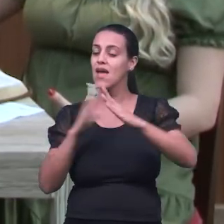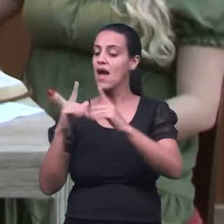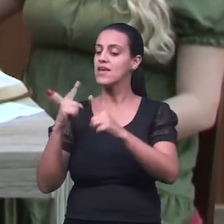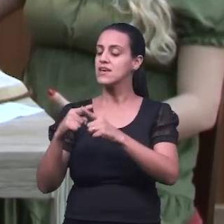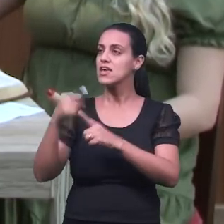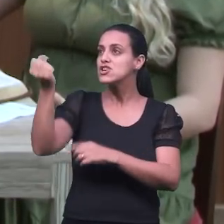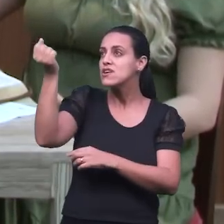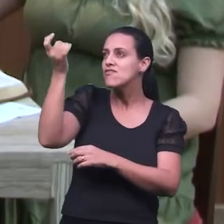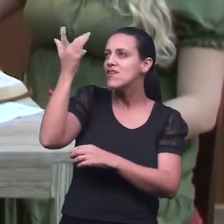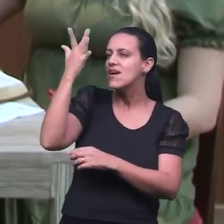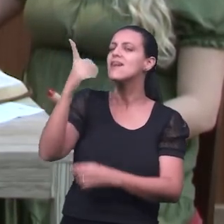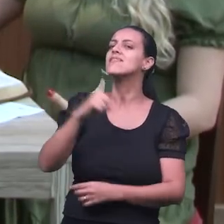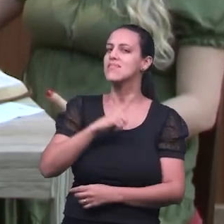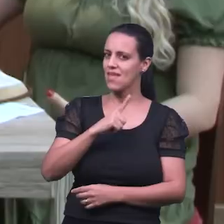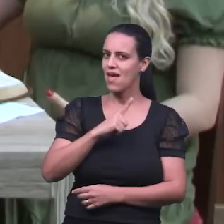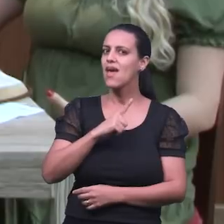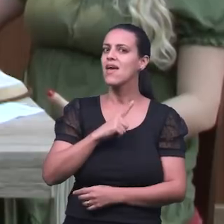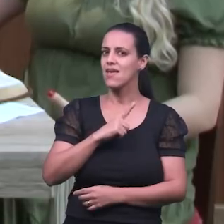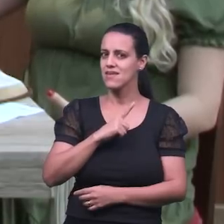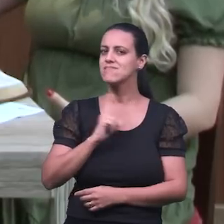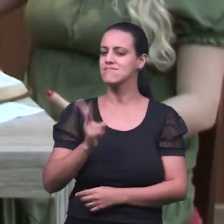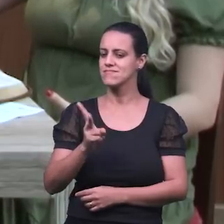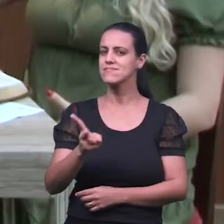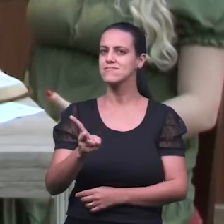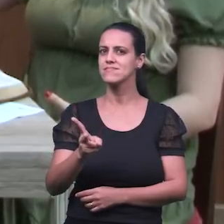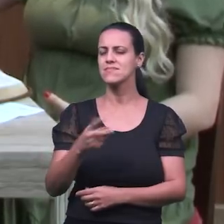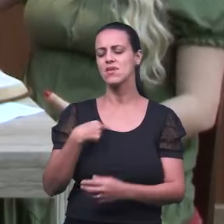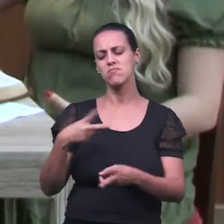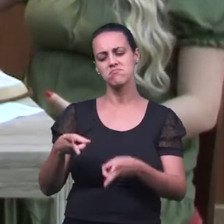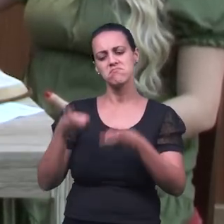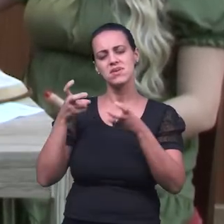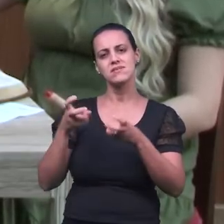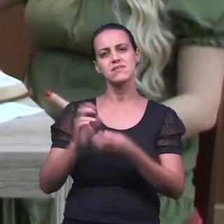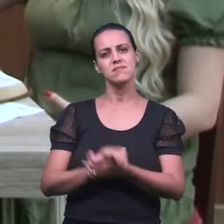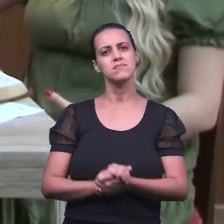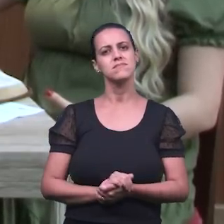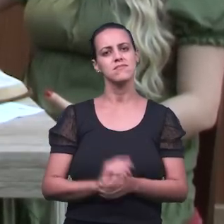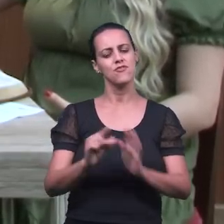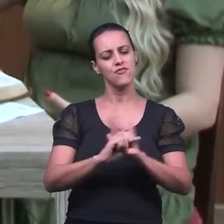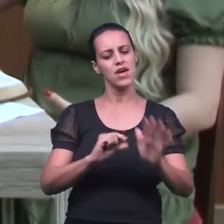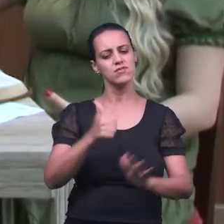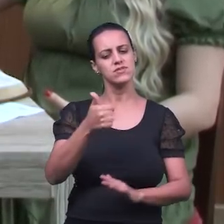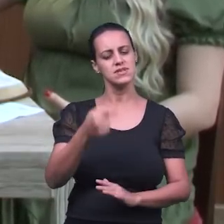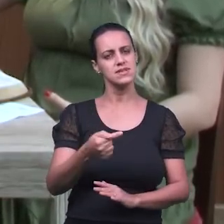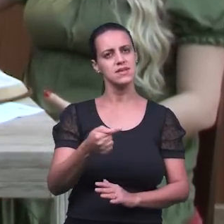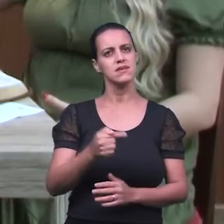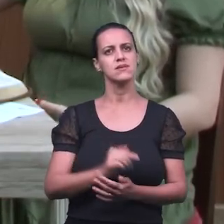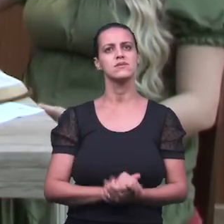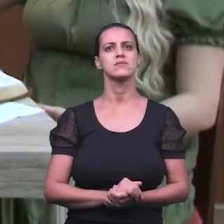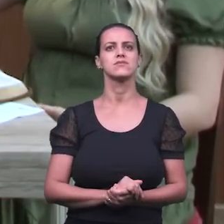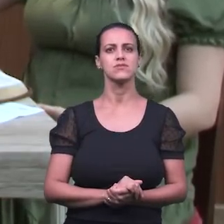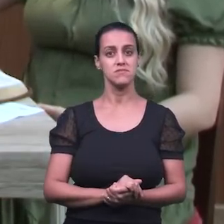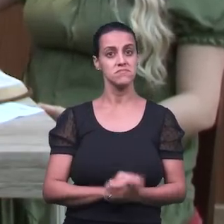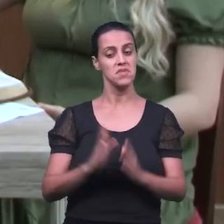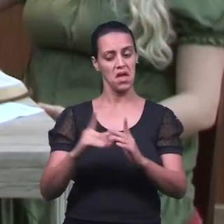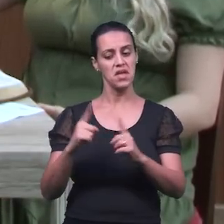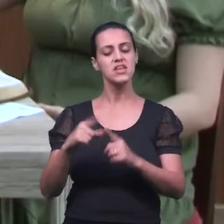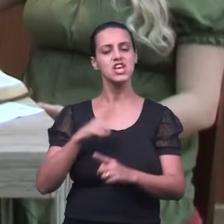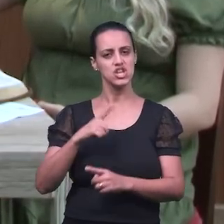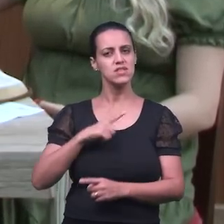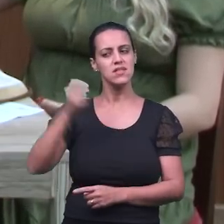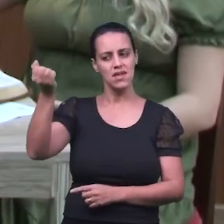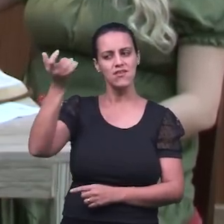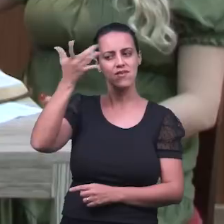Santo. É isso que eu identifico aqui nessa passagem, no verso 17. a igreja ainda tem a luz do Senhor,